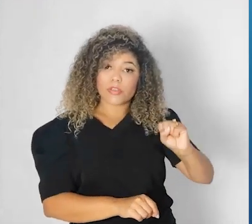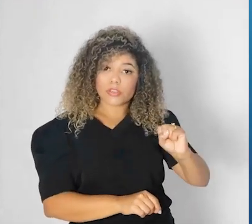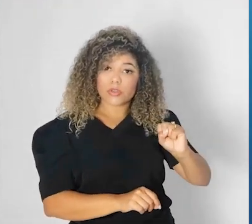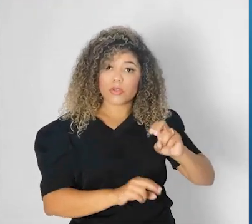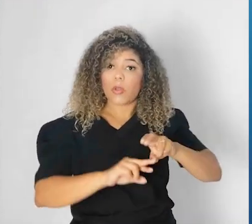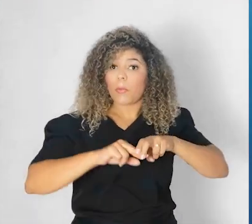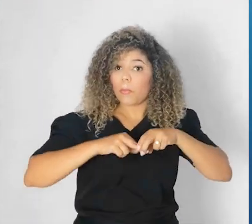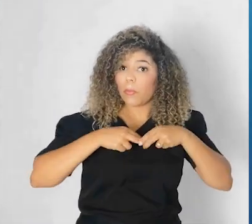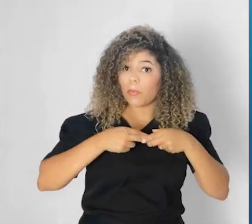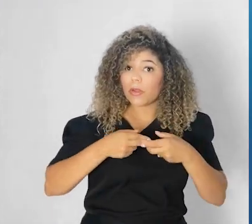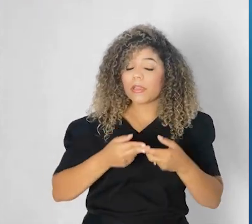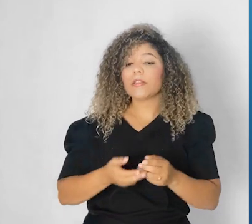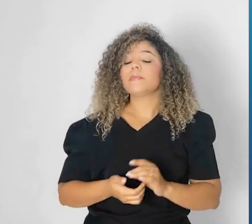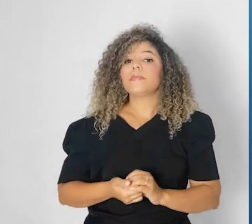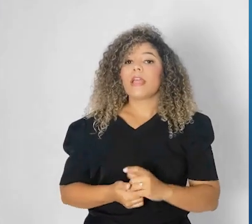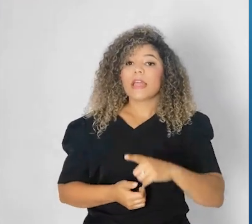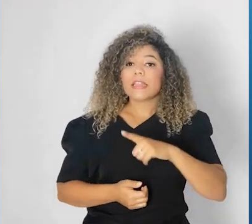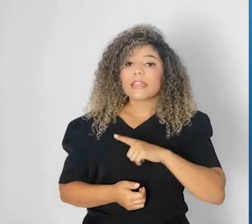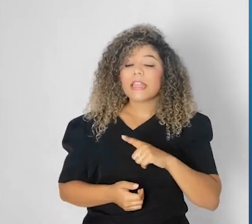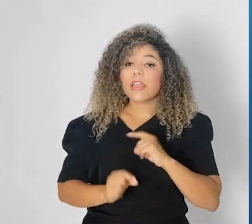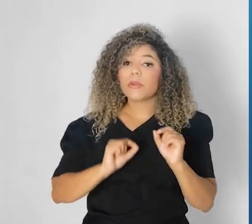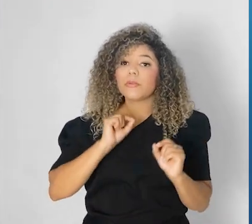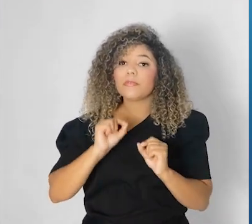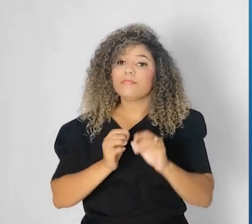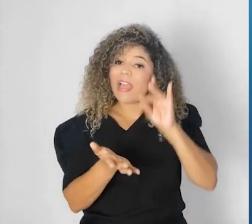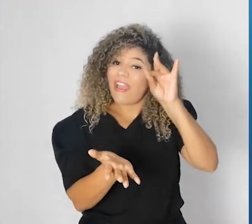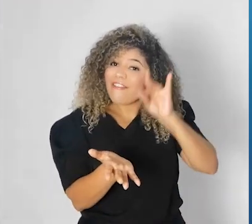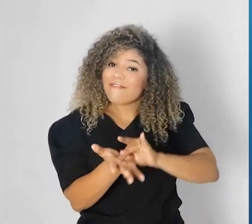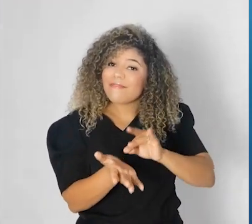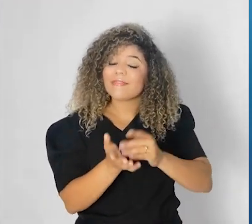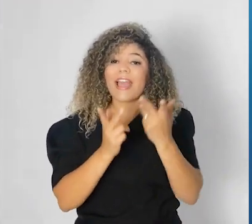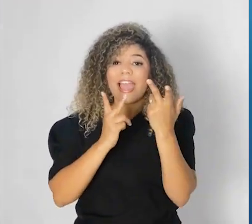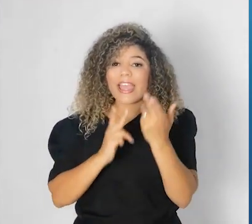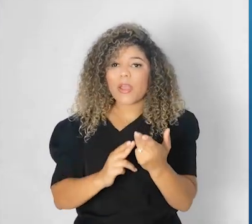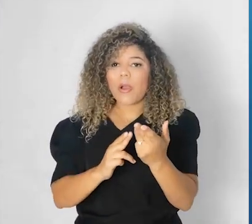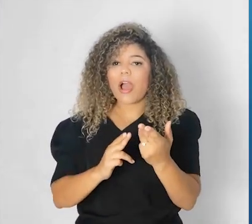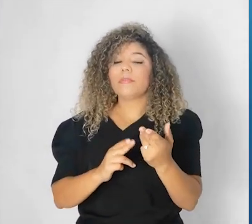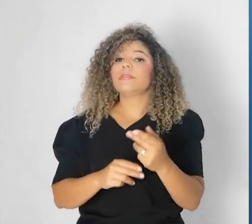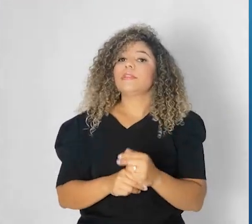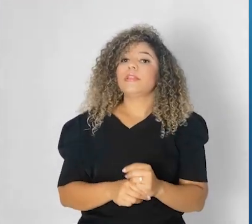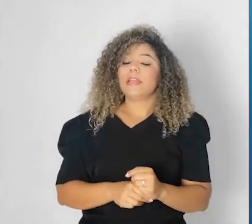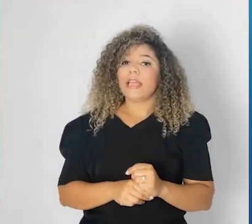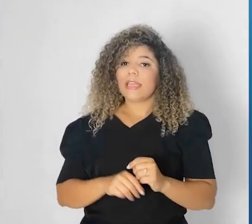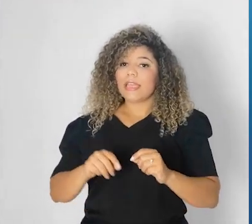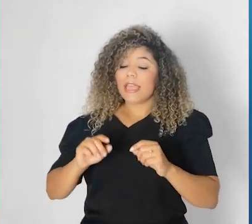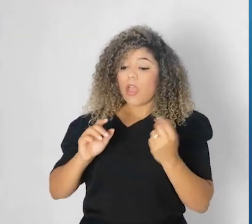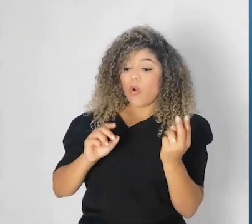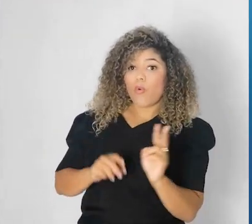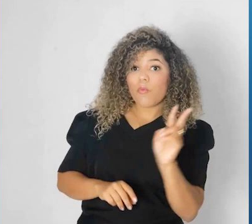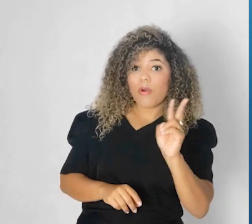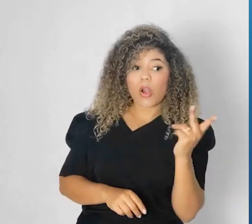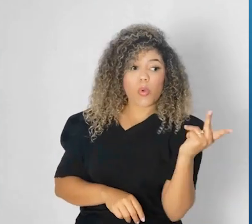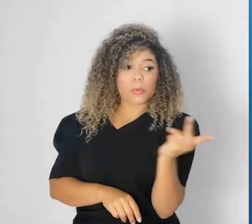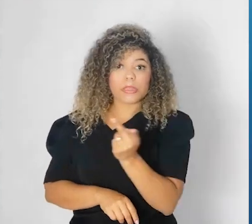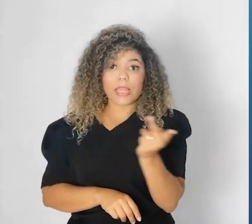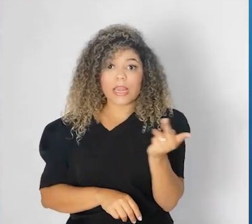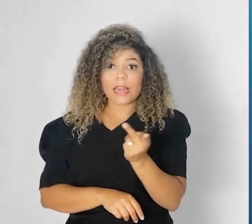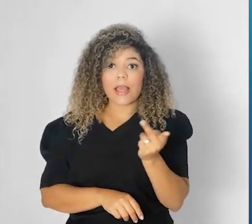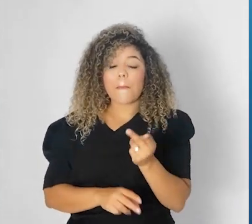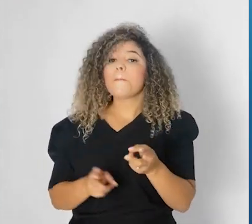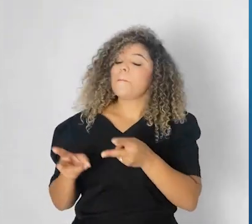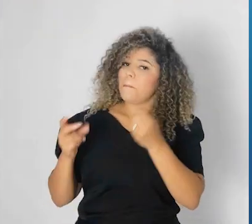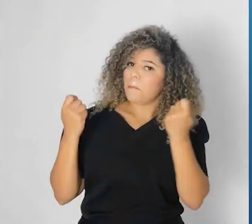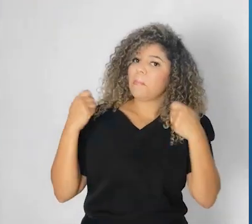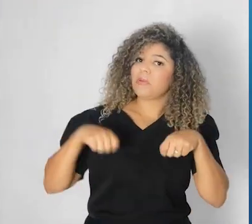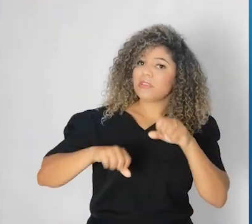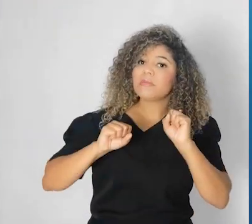Portanto, temos aqui que ficou verdadeira igualdade. Então, nós podemos dizer que esses dois valores, eles verificam